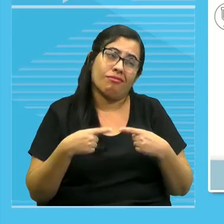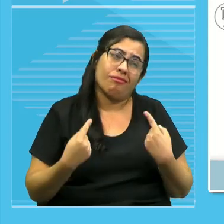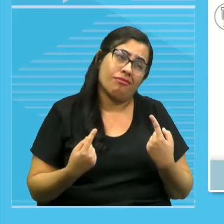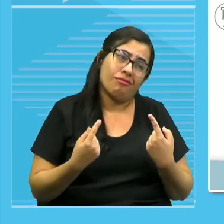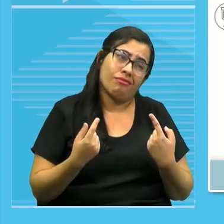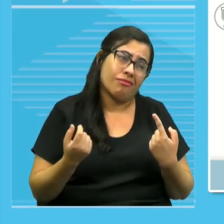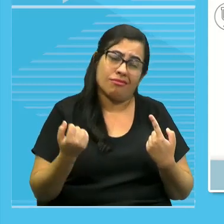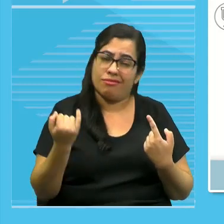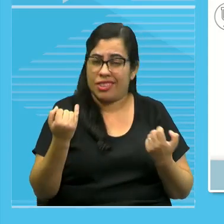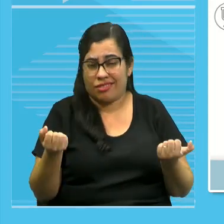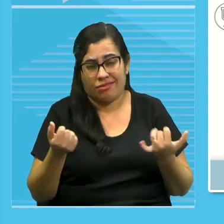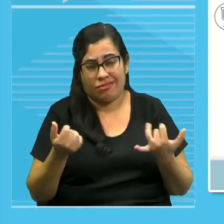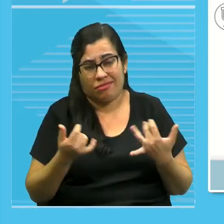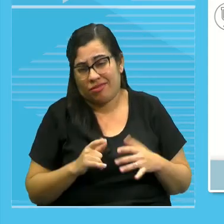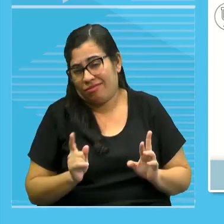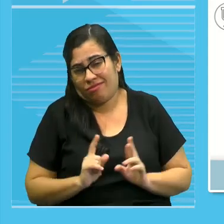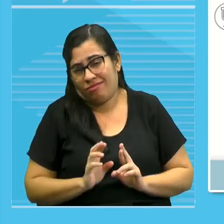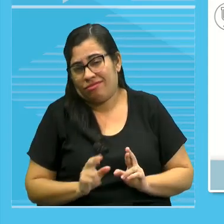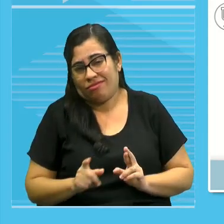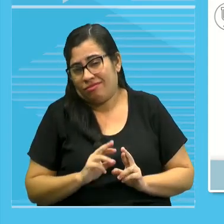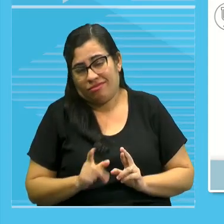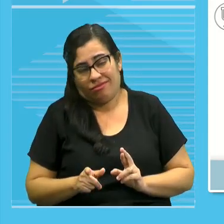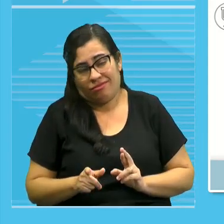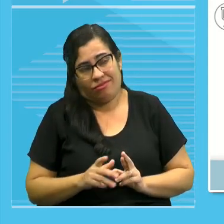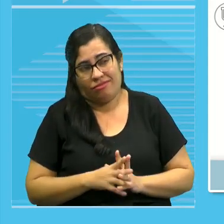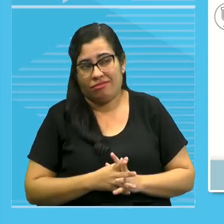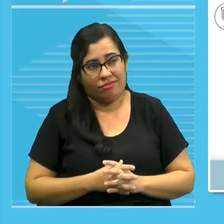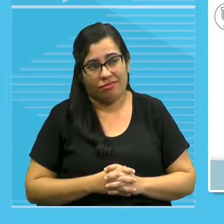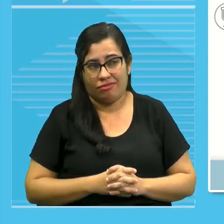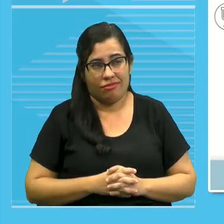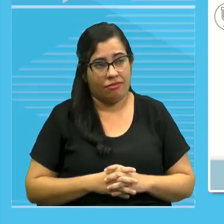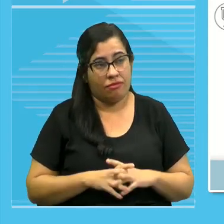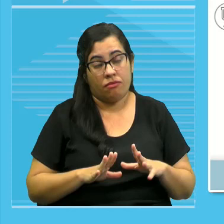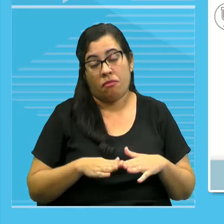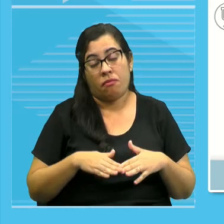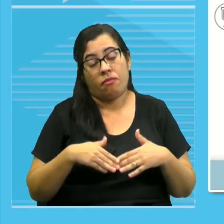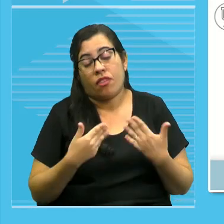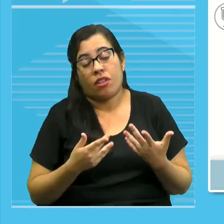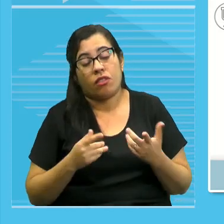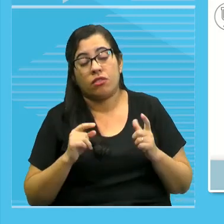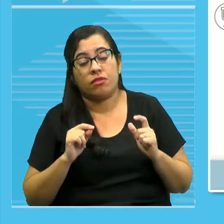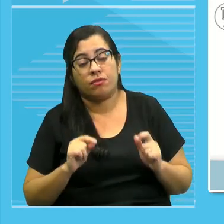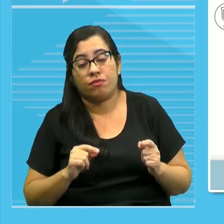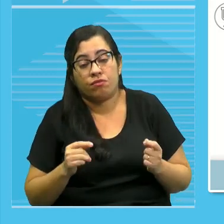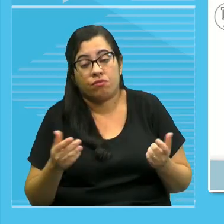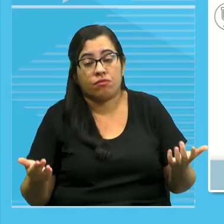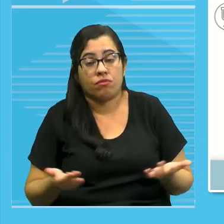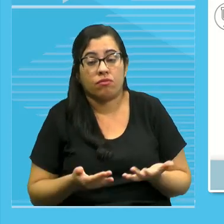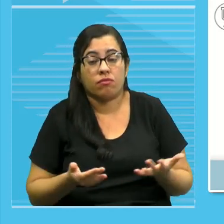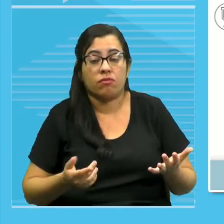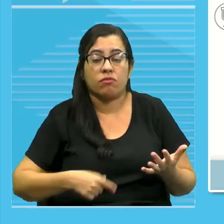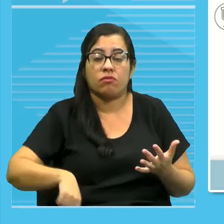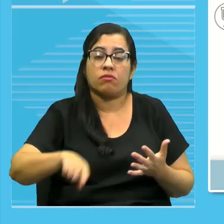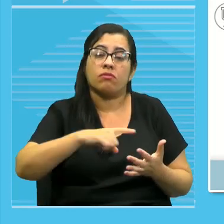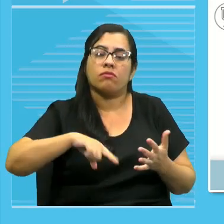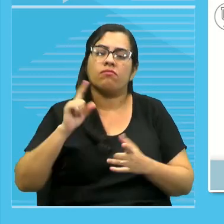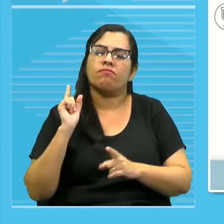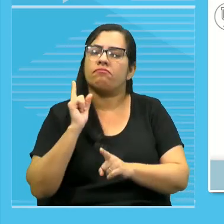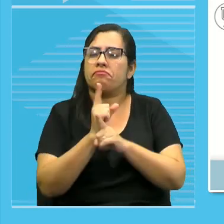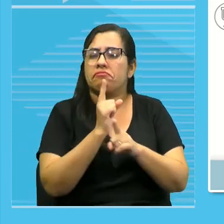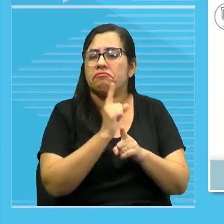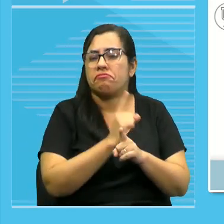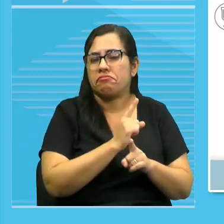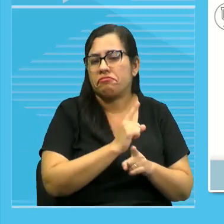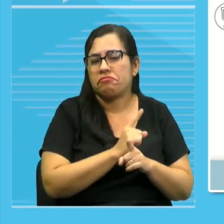dizer que não quando ele diz sim embargo né No entanto porém em nossos tempos encontramos que